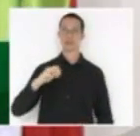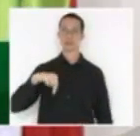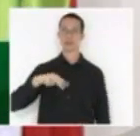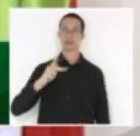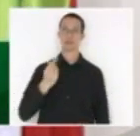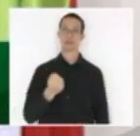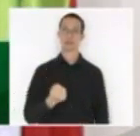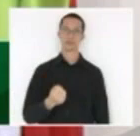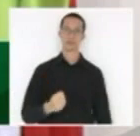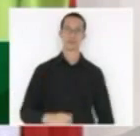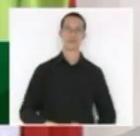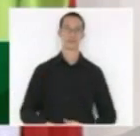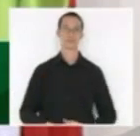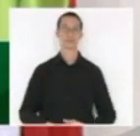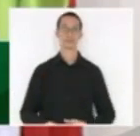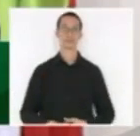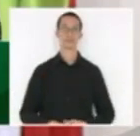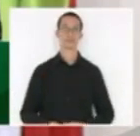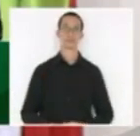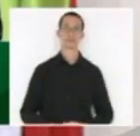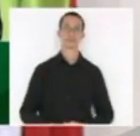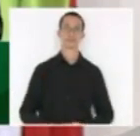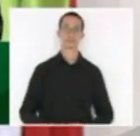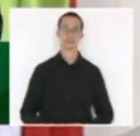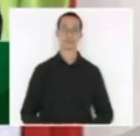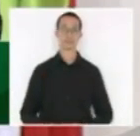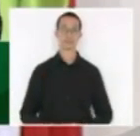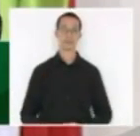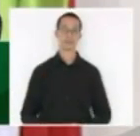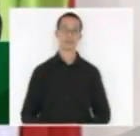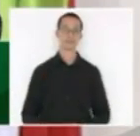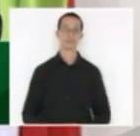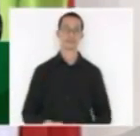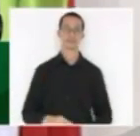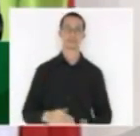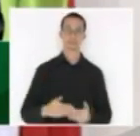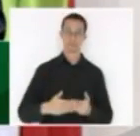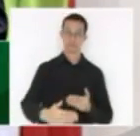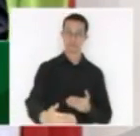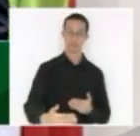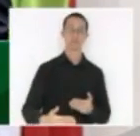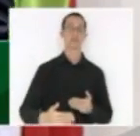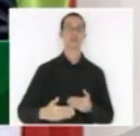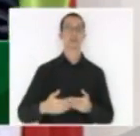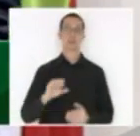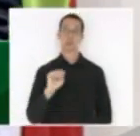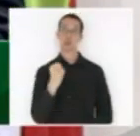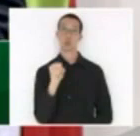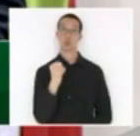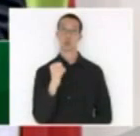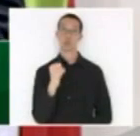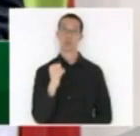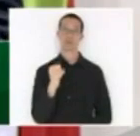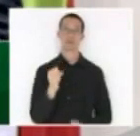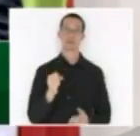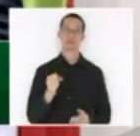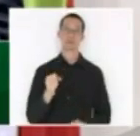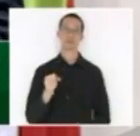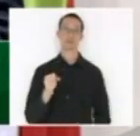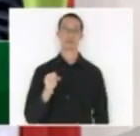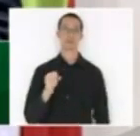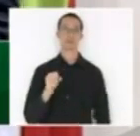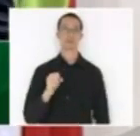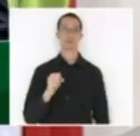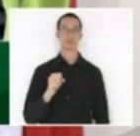presidente, e demais entidades, realizará a 8ª edição, sendo um marco